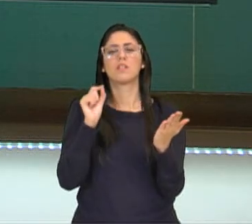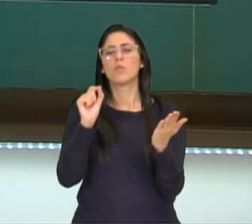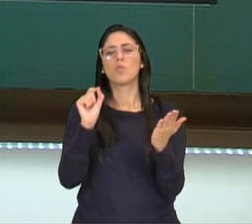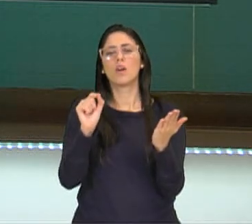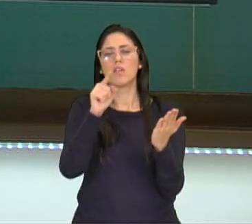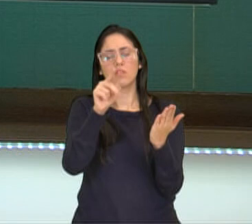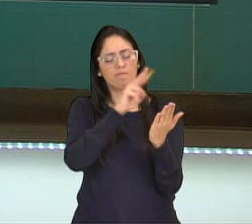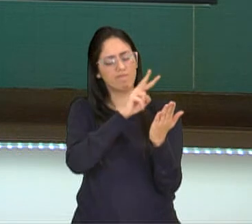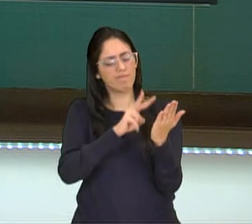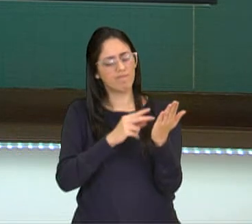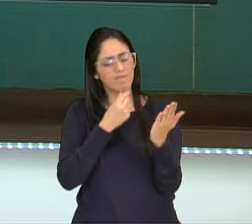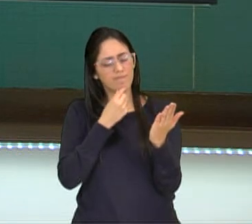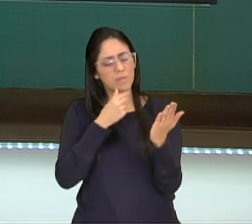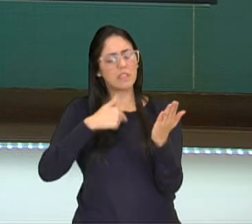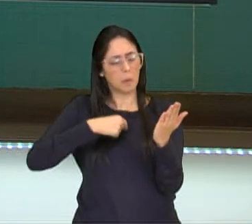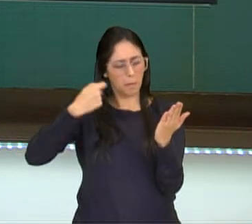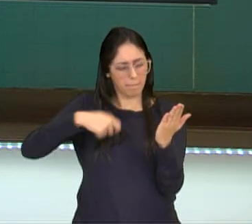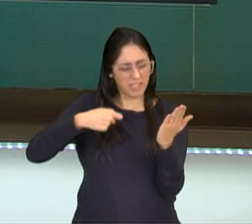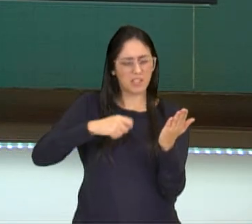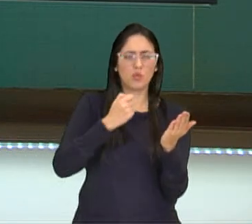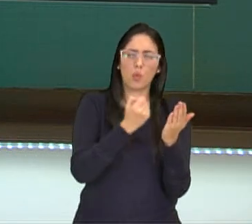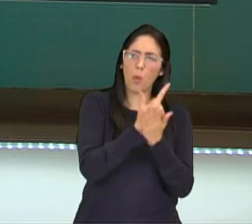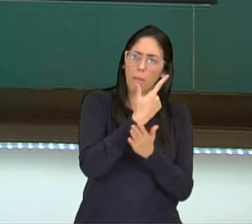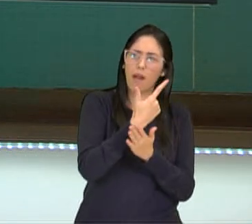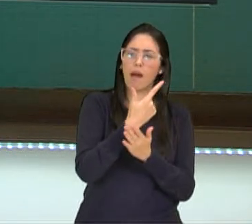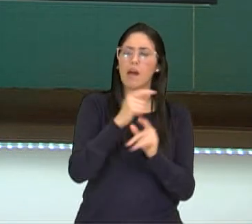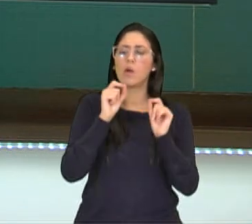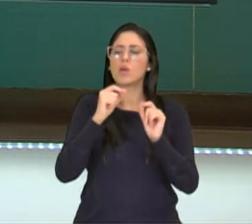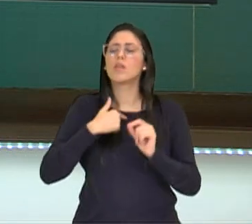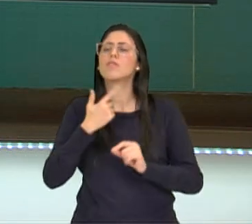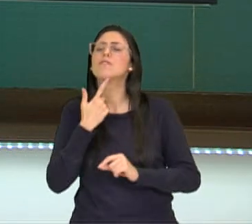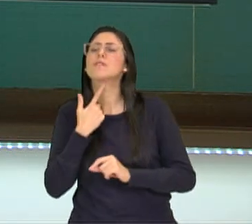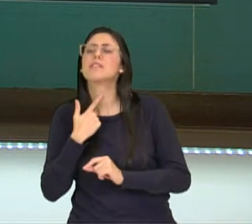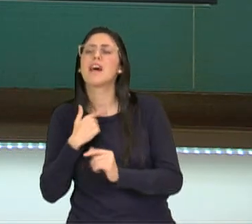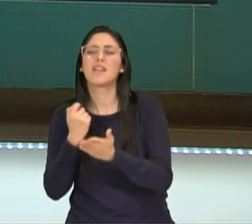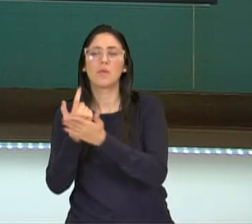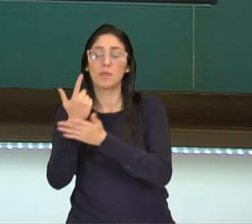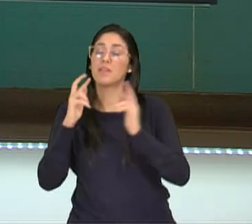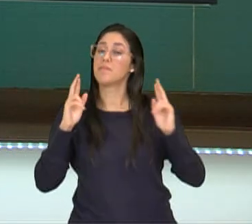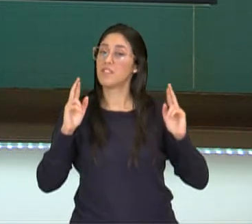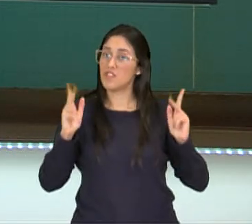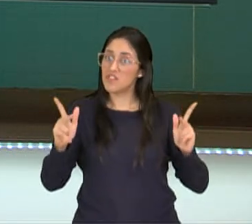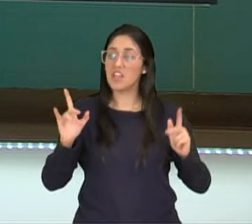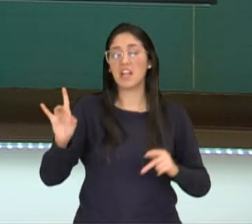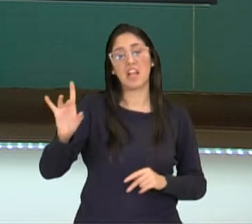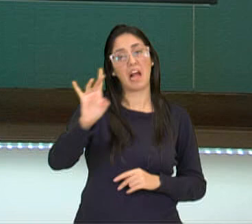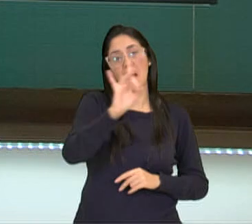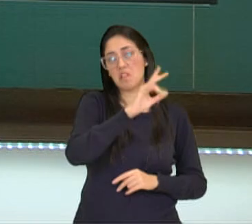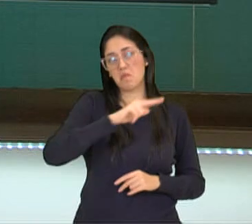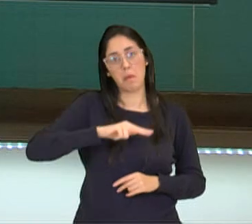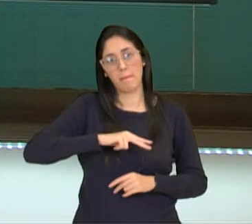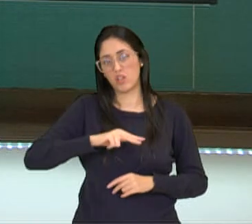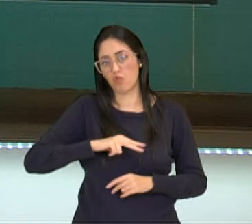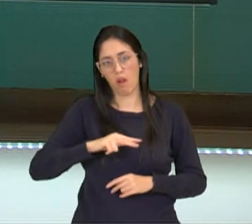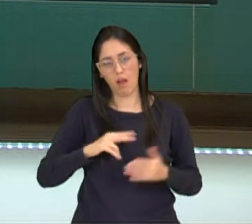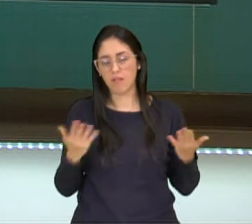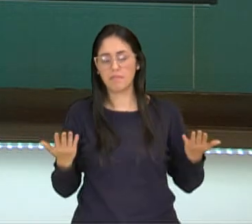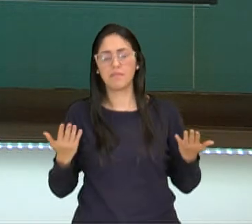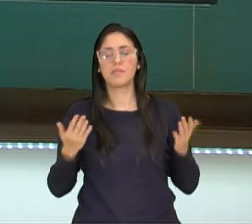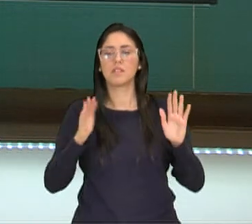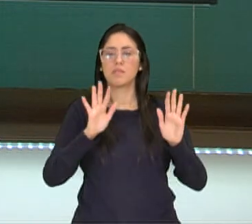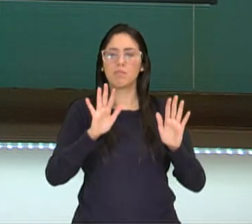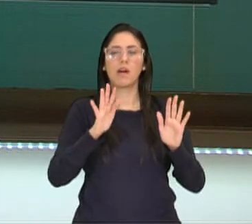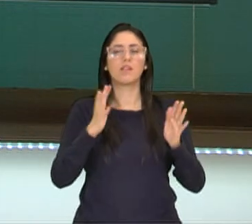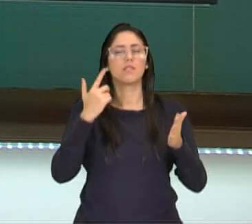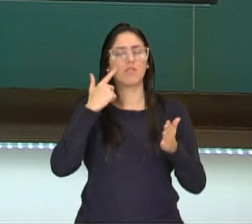o que é necessidade e o que é desejo. E isso é diferente de pessoa para pessoa. Mas aqui a gente vai ter um